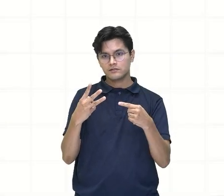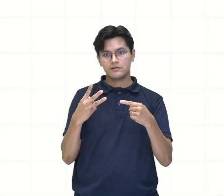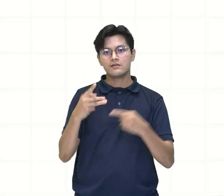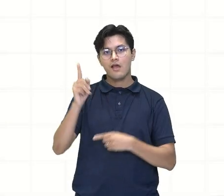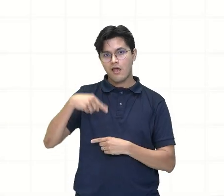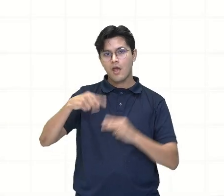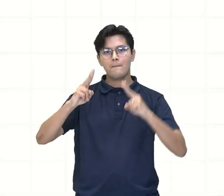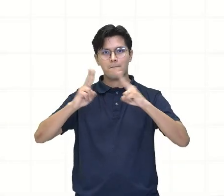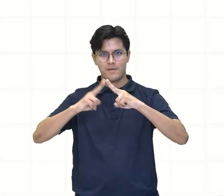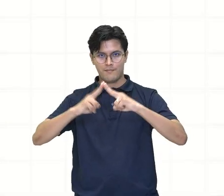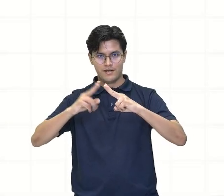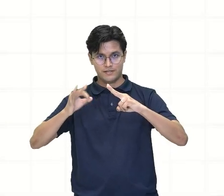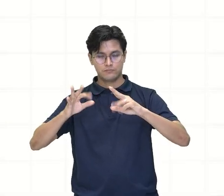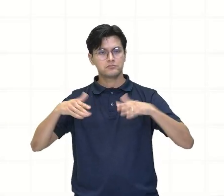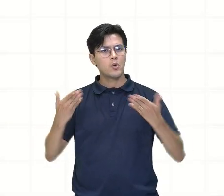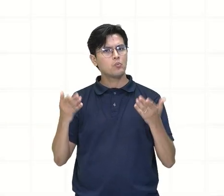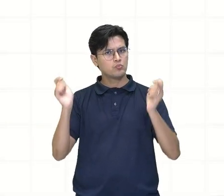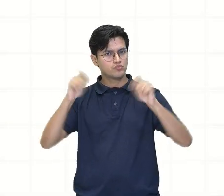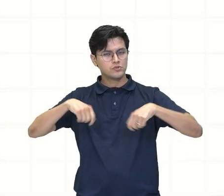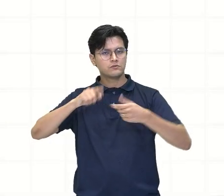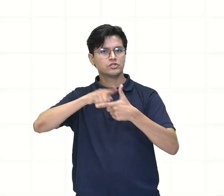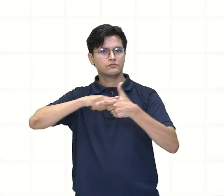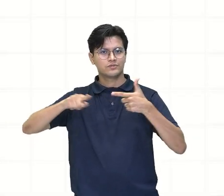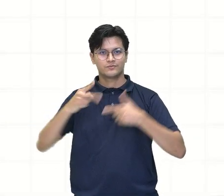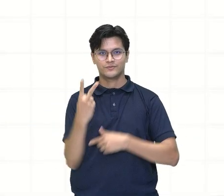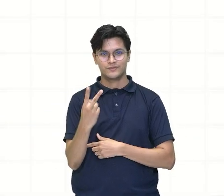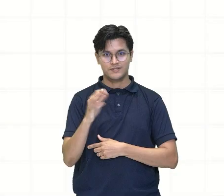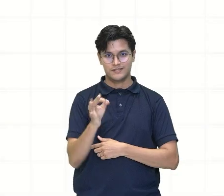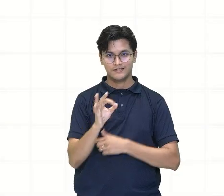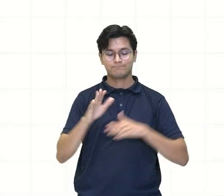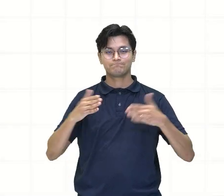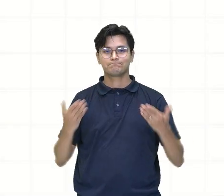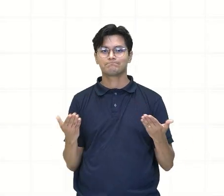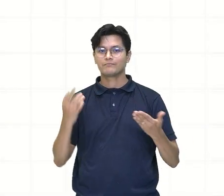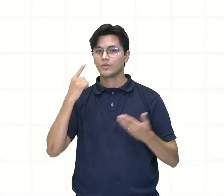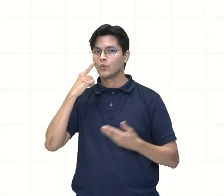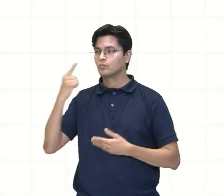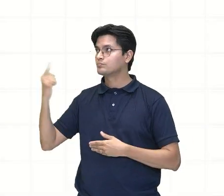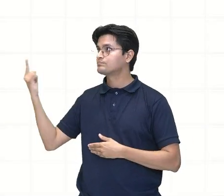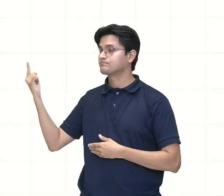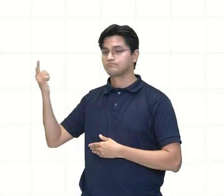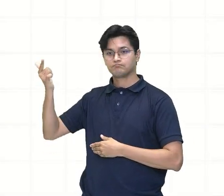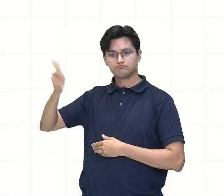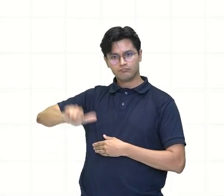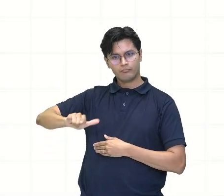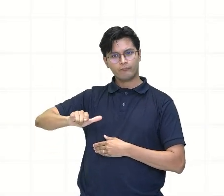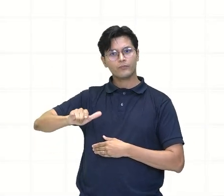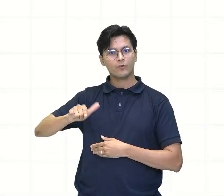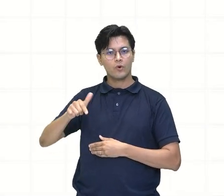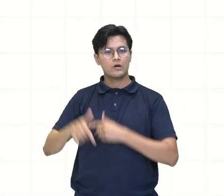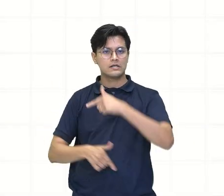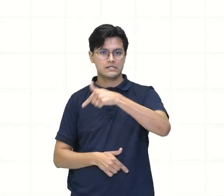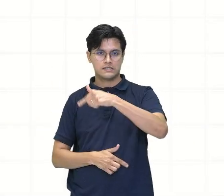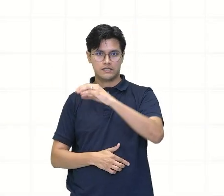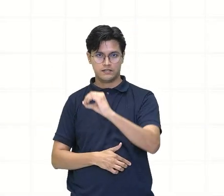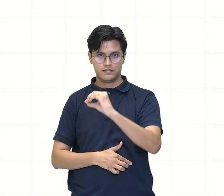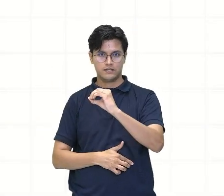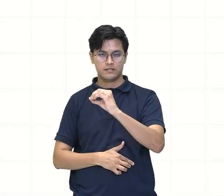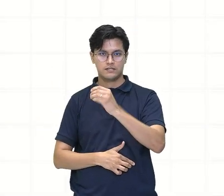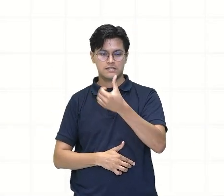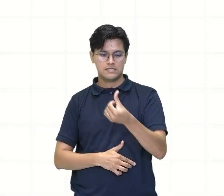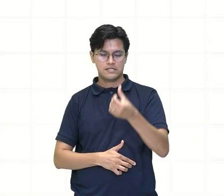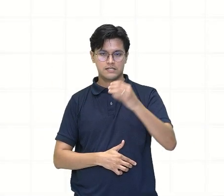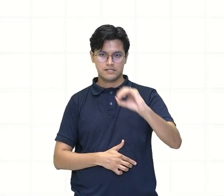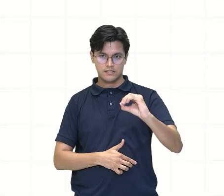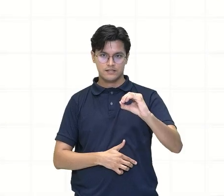ó. 70, o 60 e o 74. Ou seja, eu ainda posso continuar dividindo por 2.